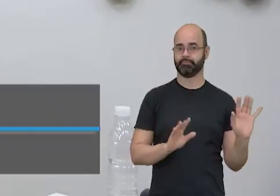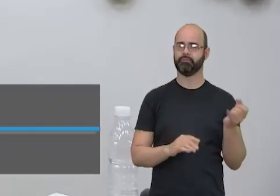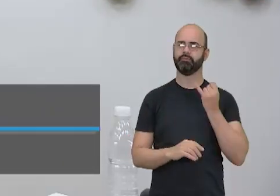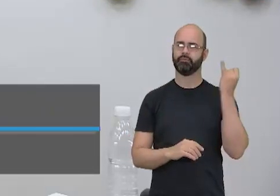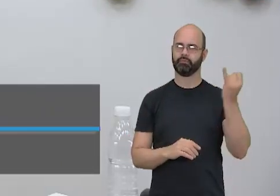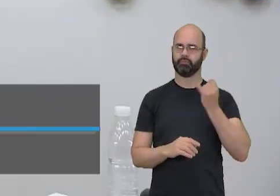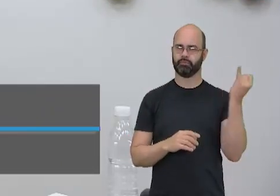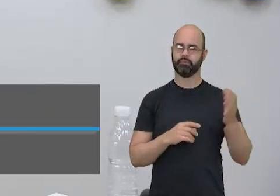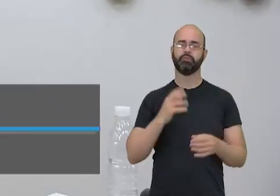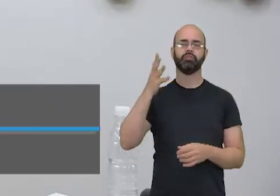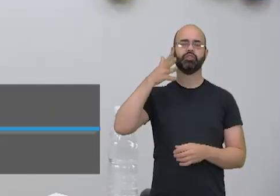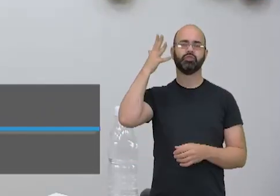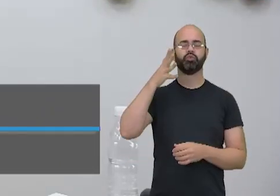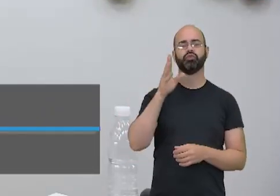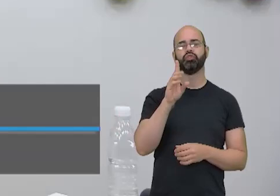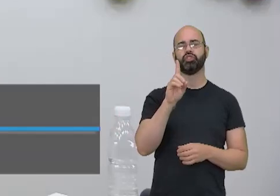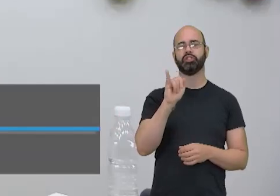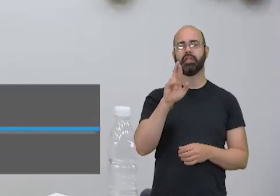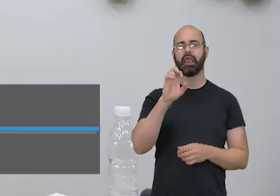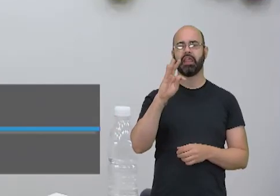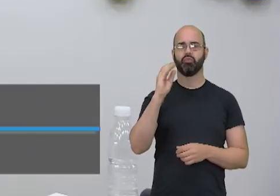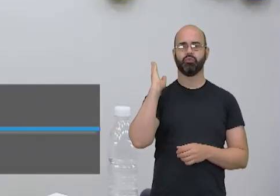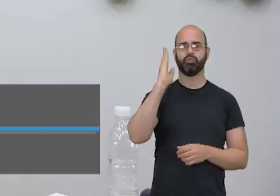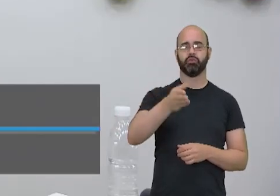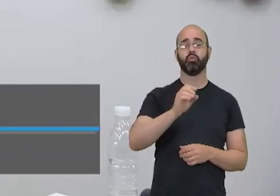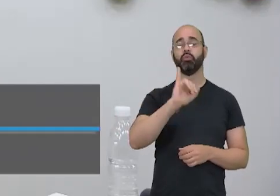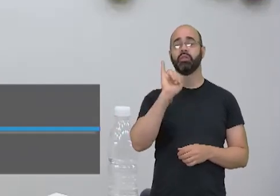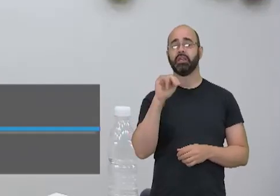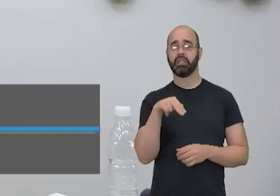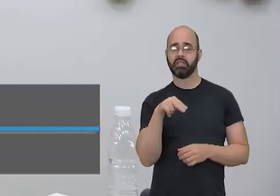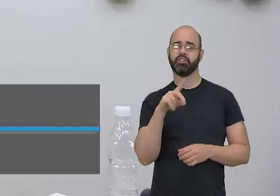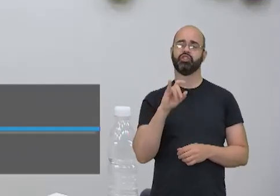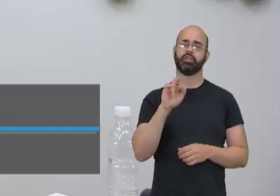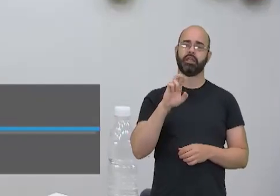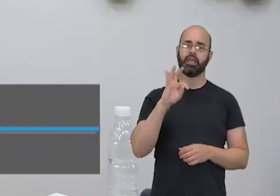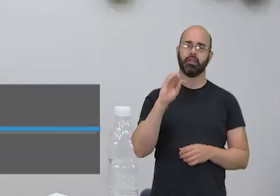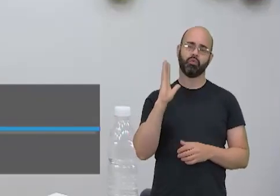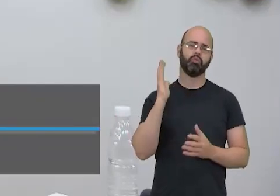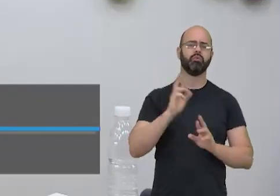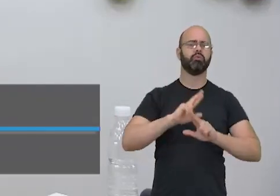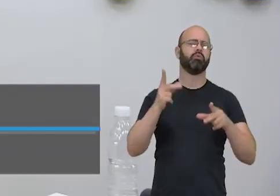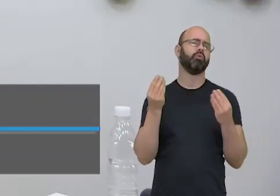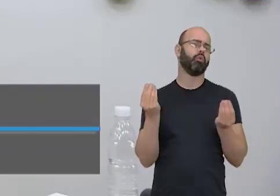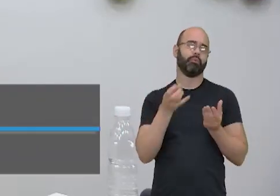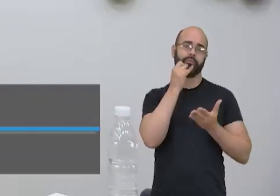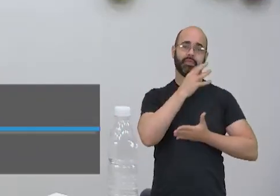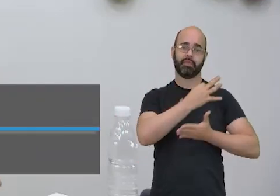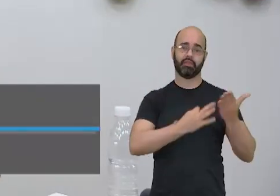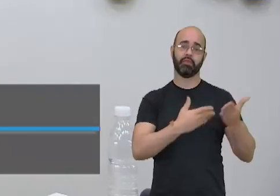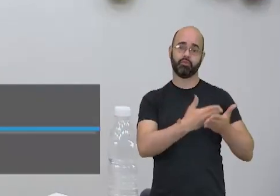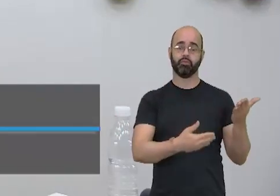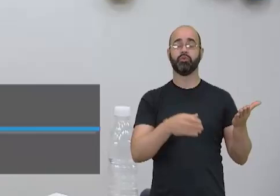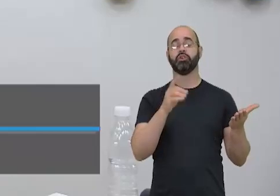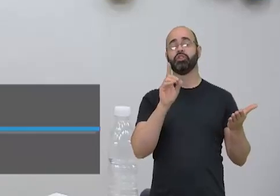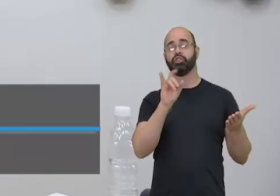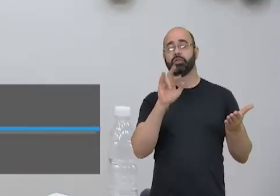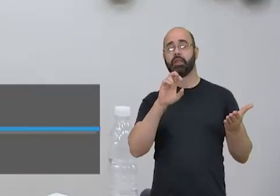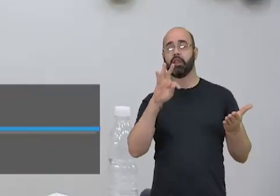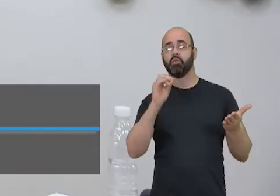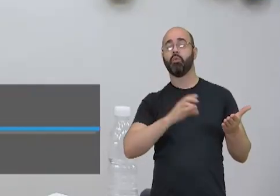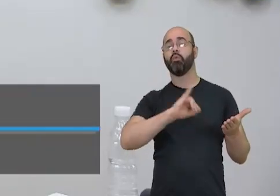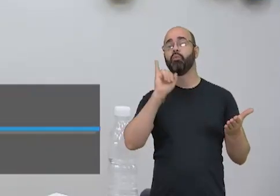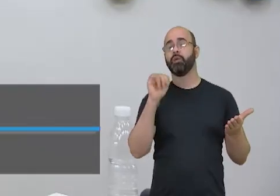discurso direto e indireto, nós já conversamos sobre isso também, né? Qual é a diferença quando eu utilizo em um texto o discurso direto e